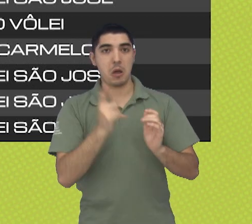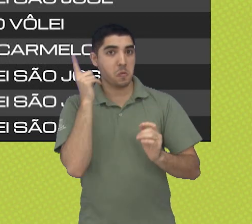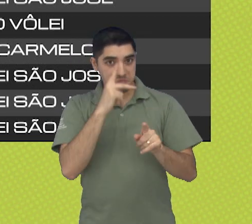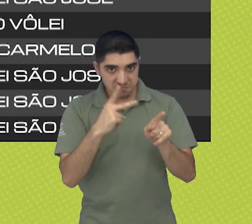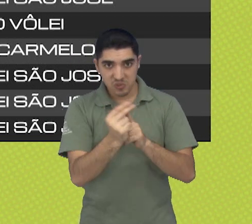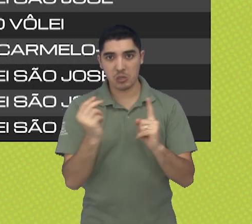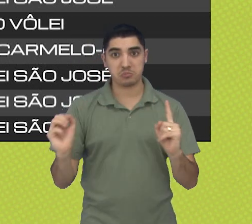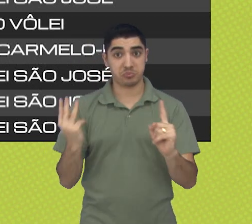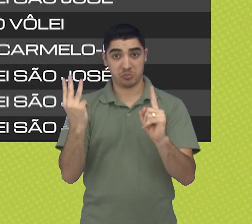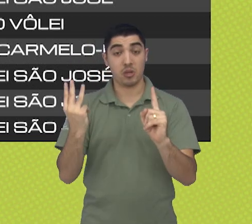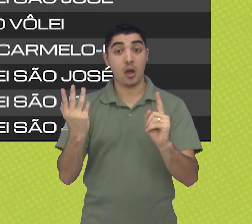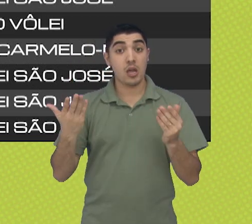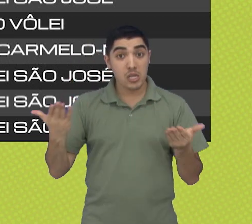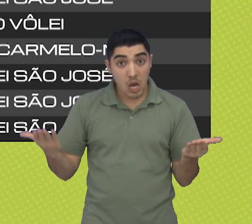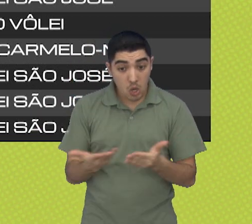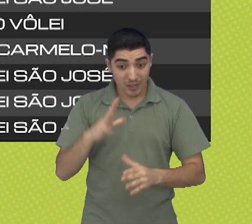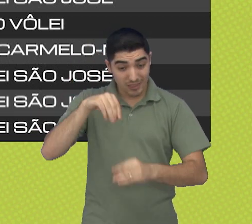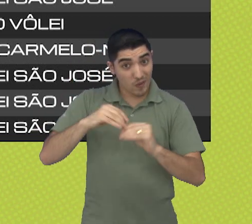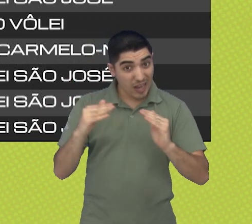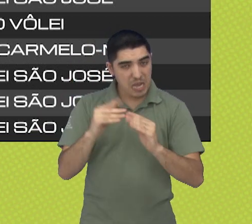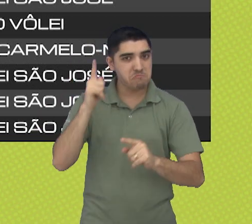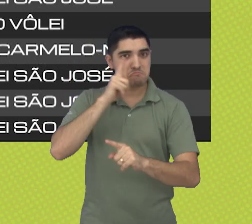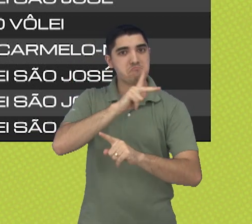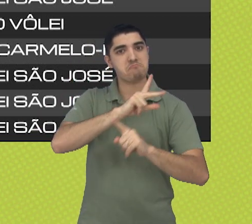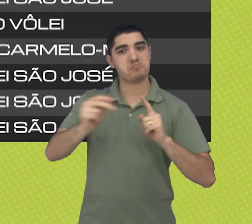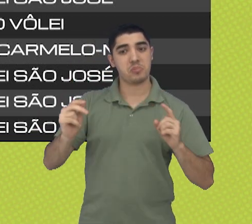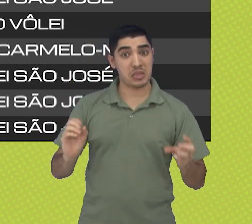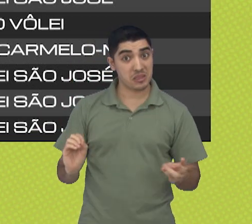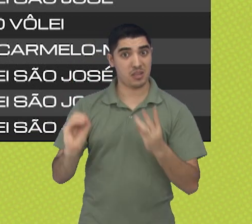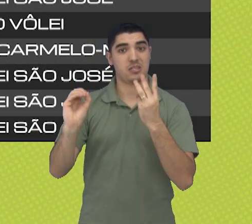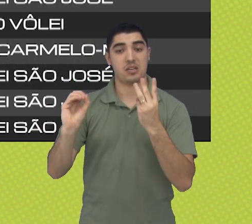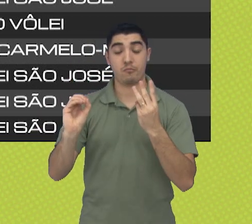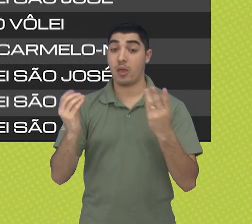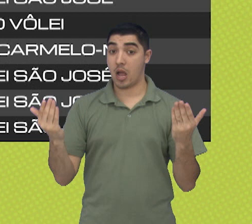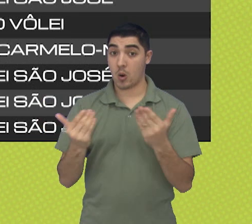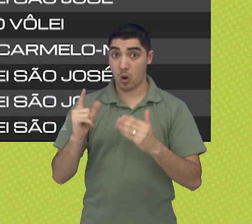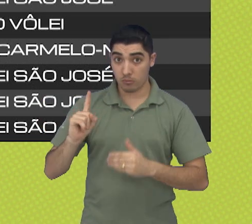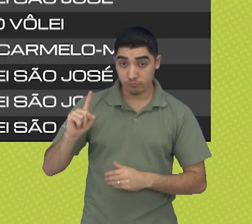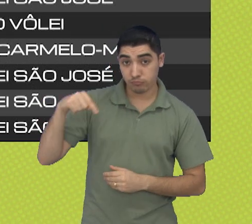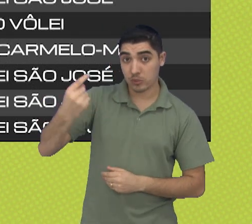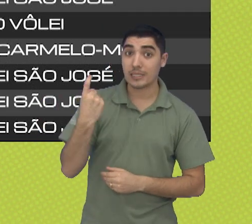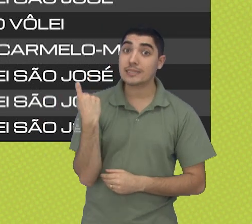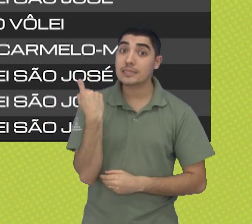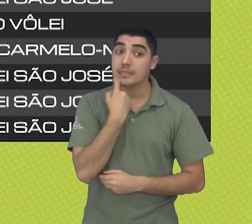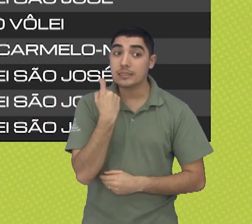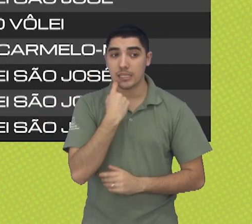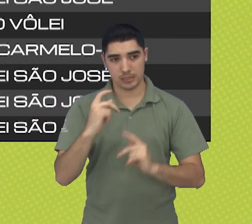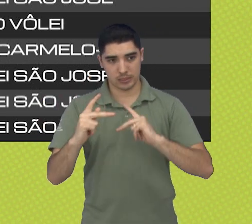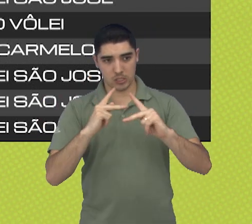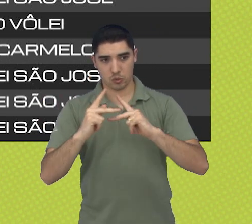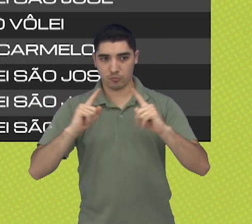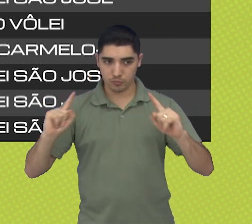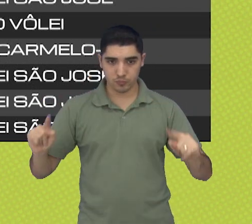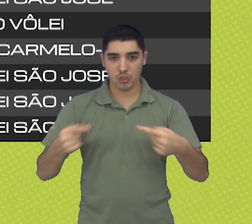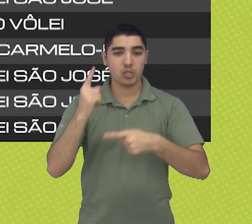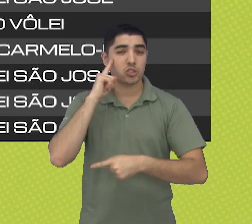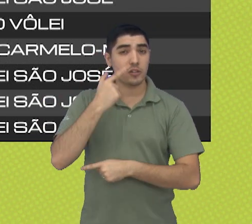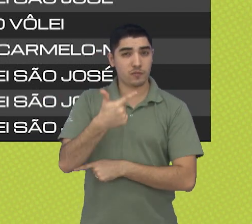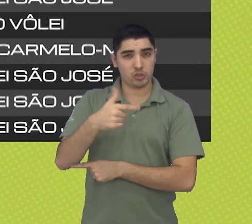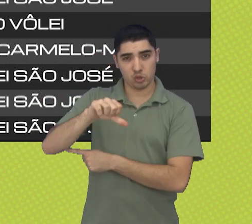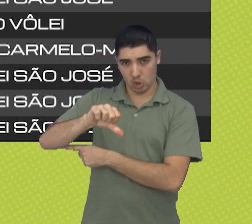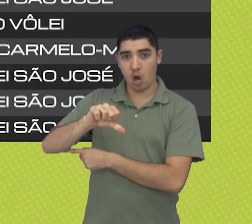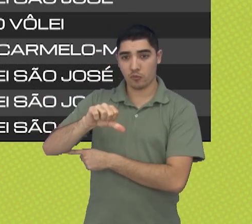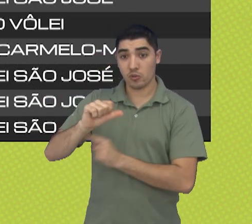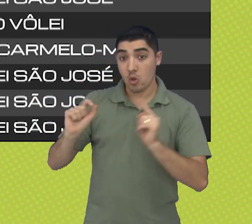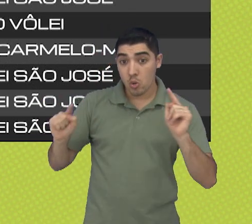do Minas 3-0. A próxima partida do São José é na sexta-feira, dia 29/11,